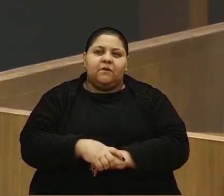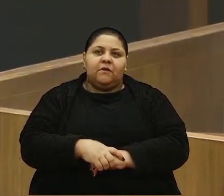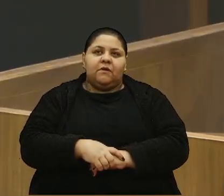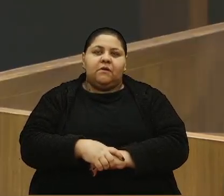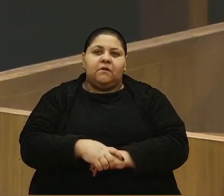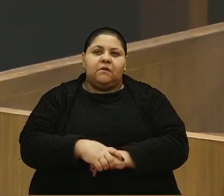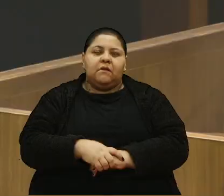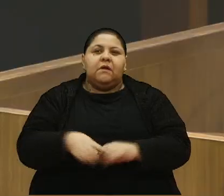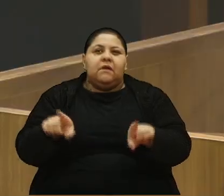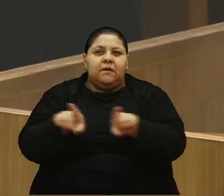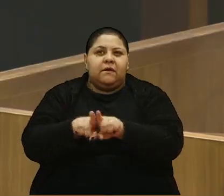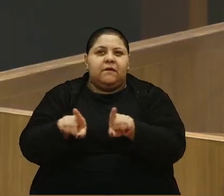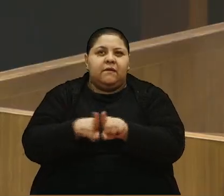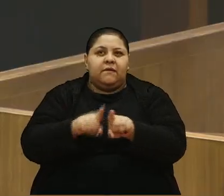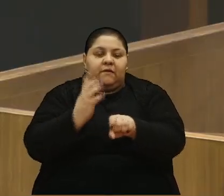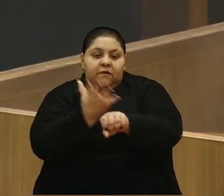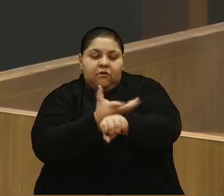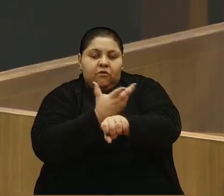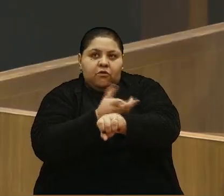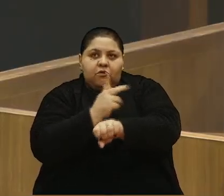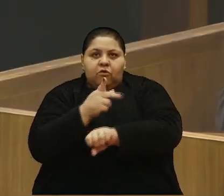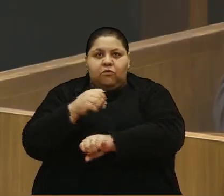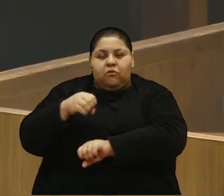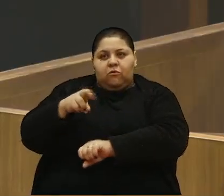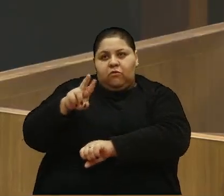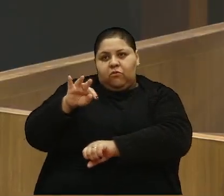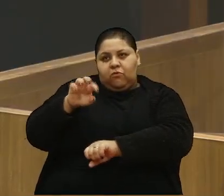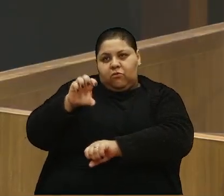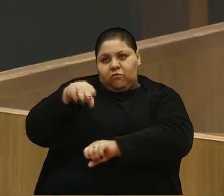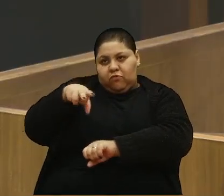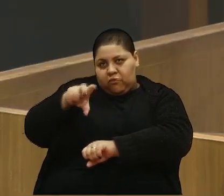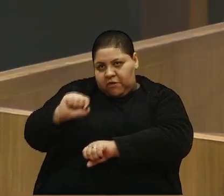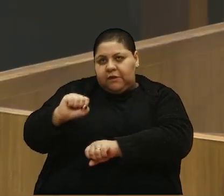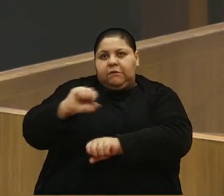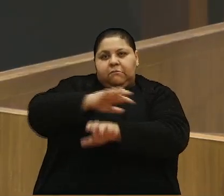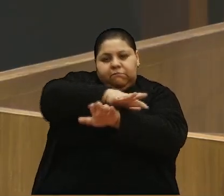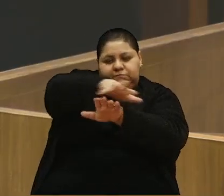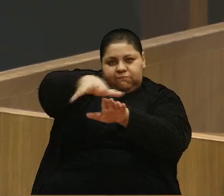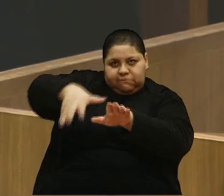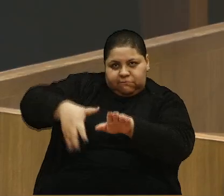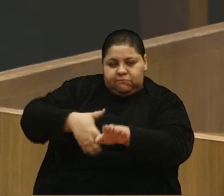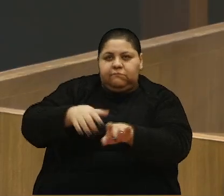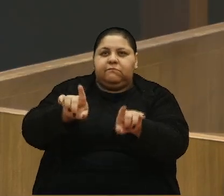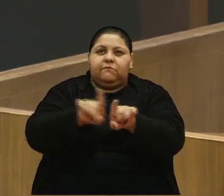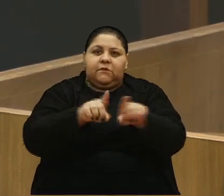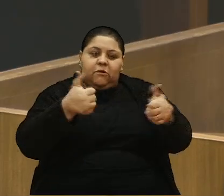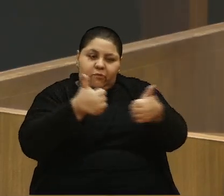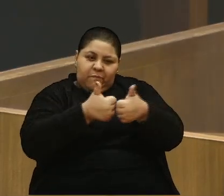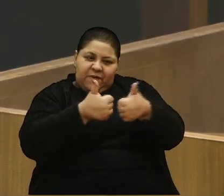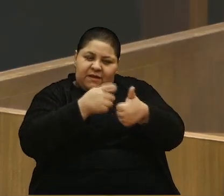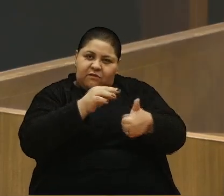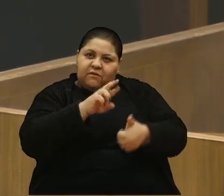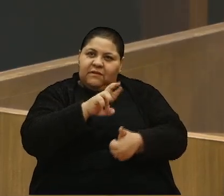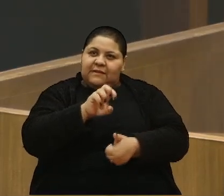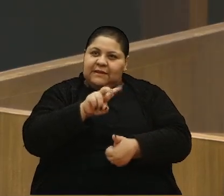ali no Jardim das Hortênsias, ali pega a Vila Tele, ali perto do Treviso,